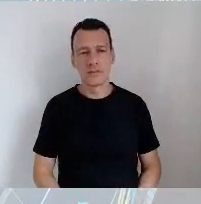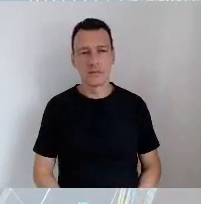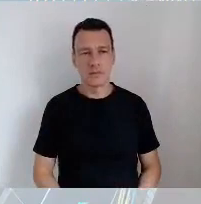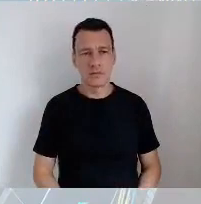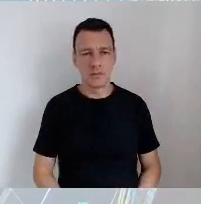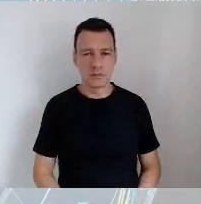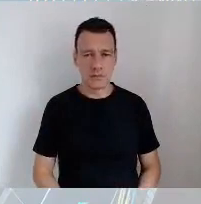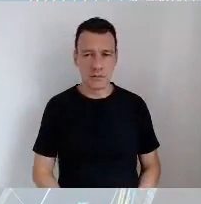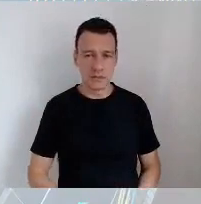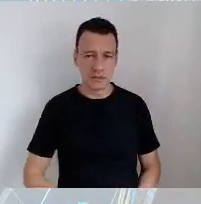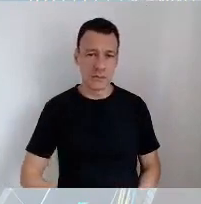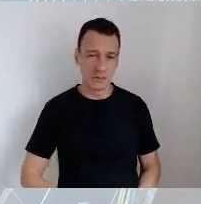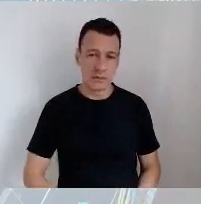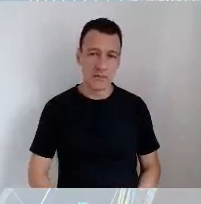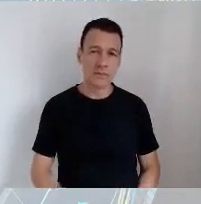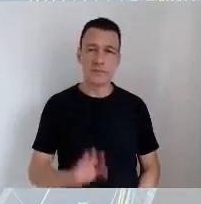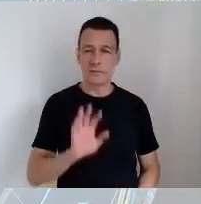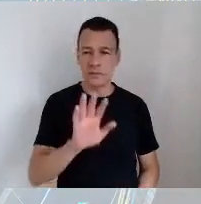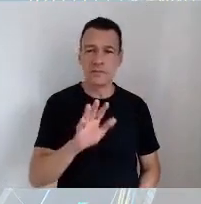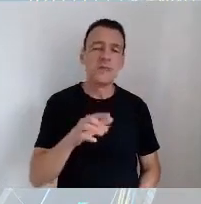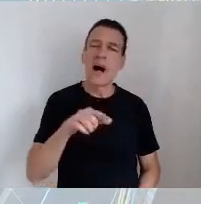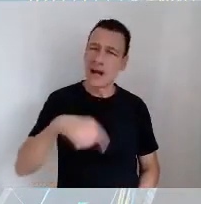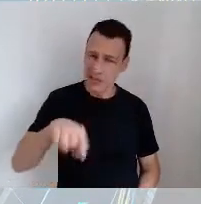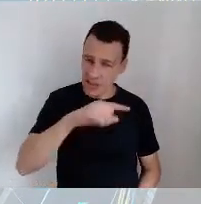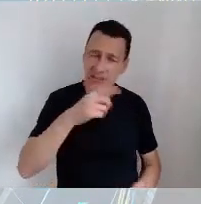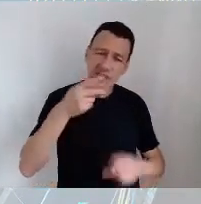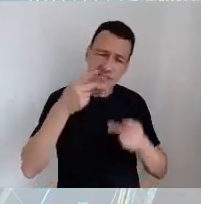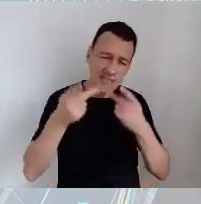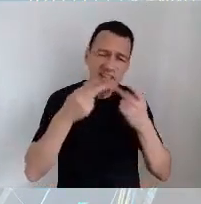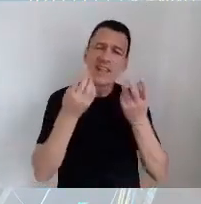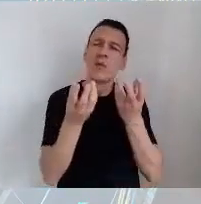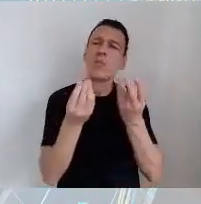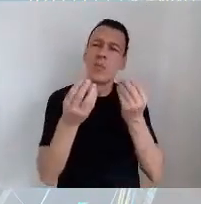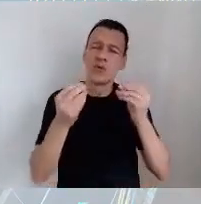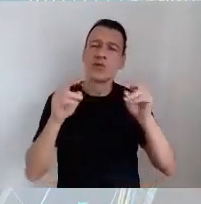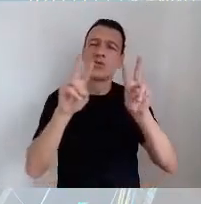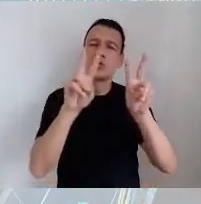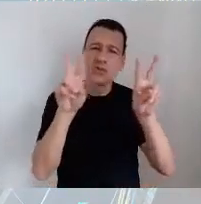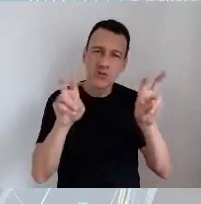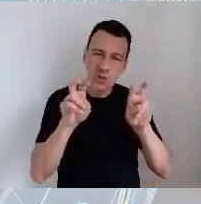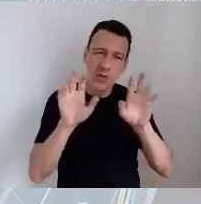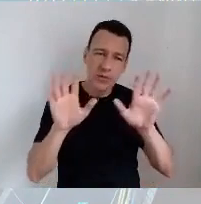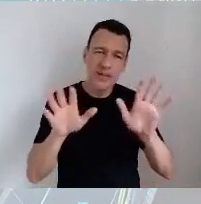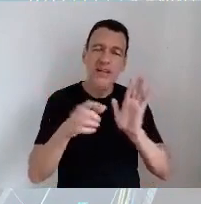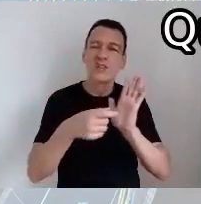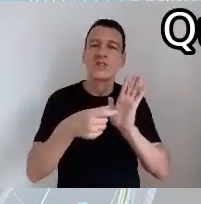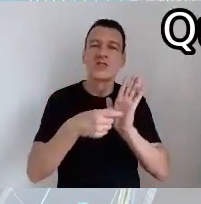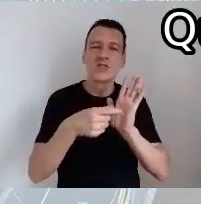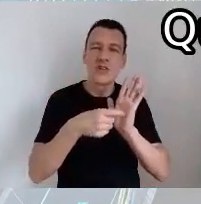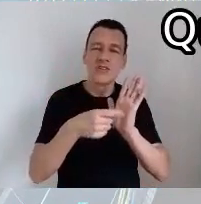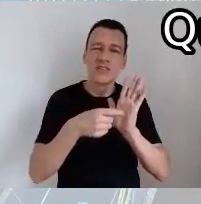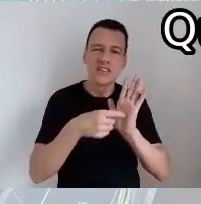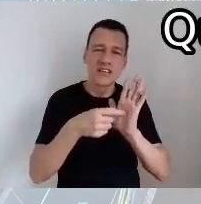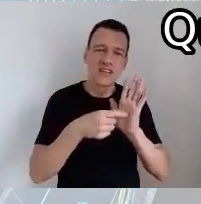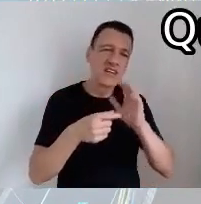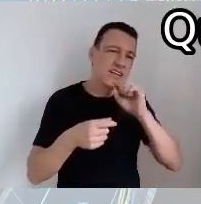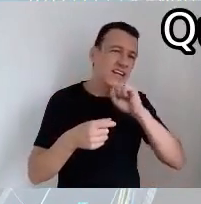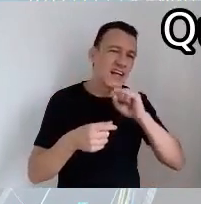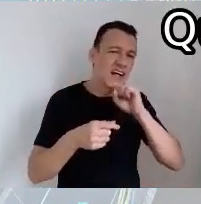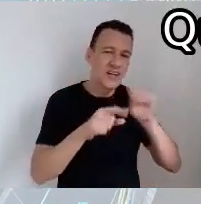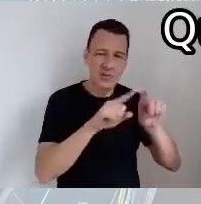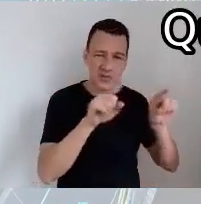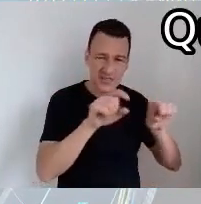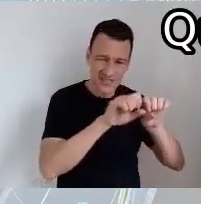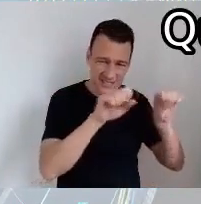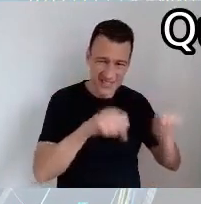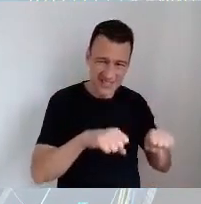legado a gente fala muito sobre software legado a melhor definição que eu percebo para software legado é essa indicada aqui tá Quando a capacidade que